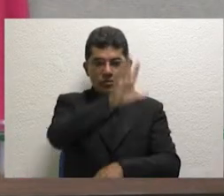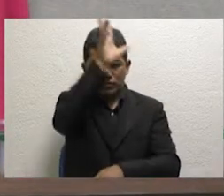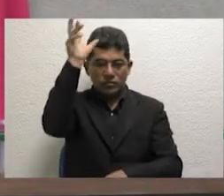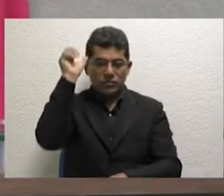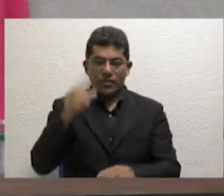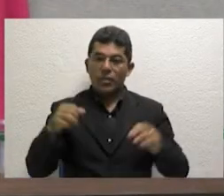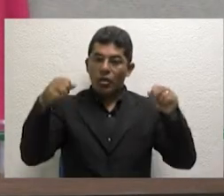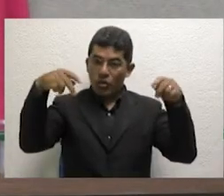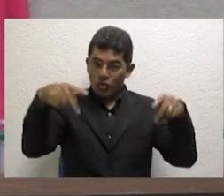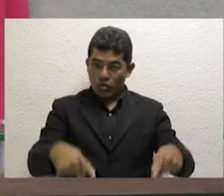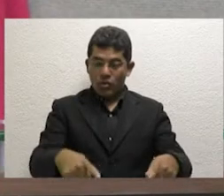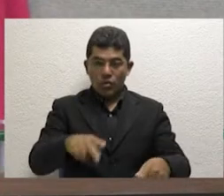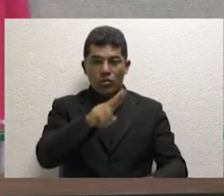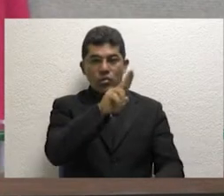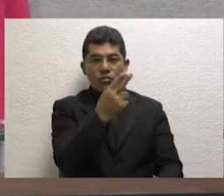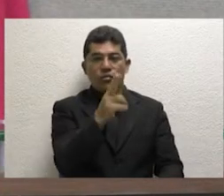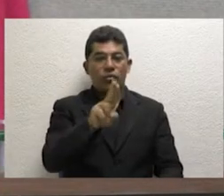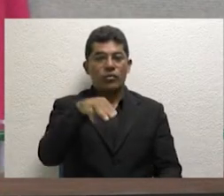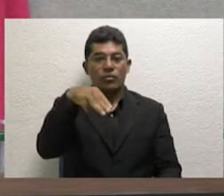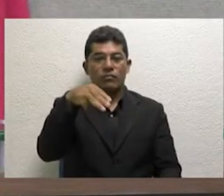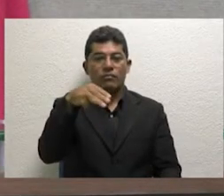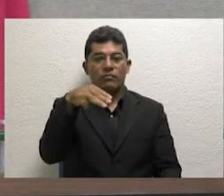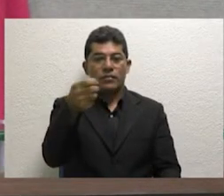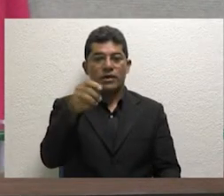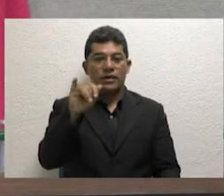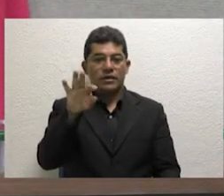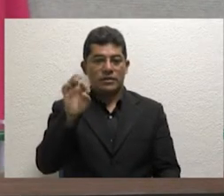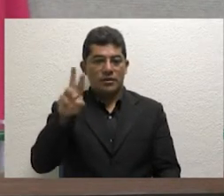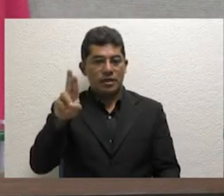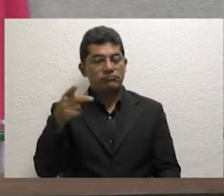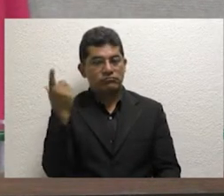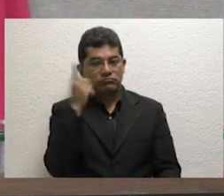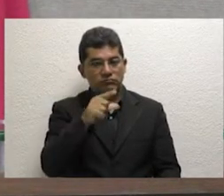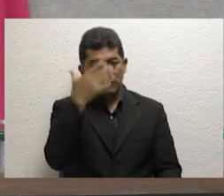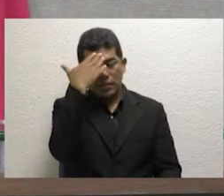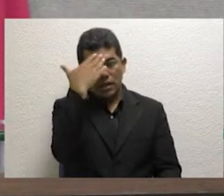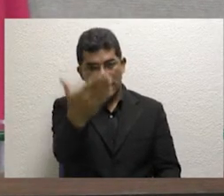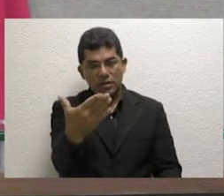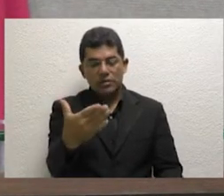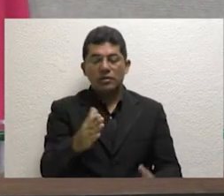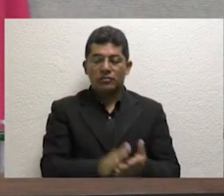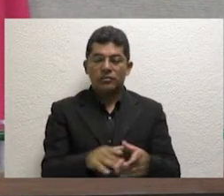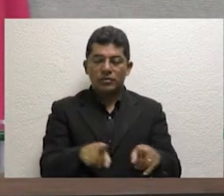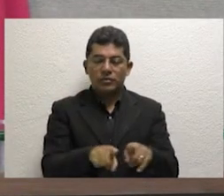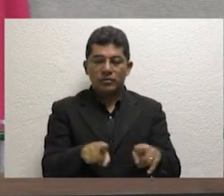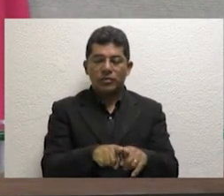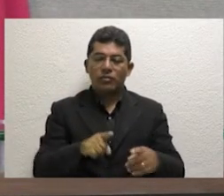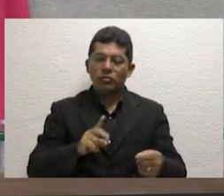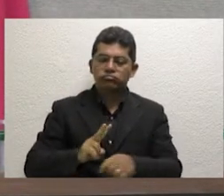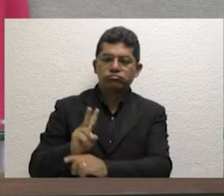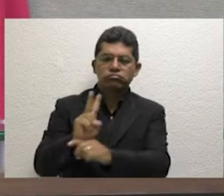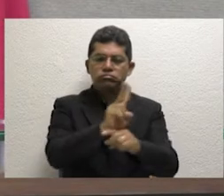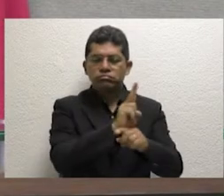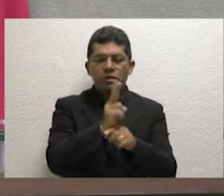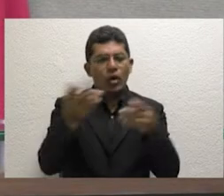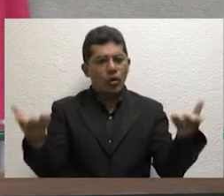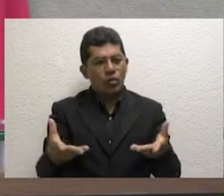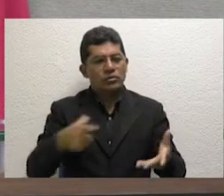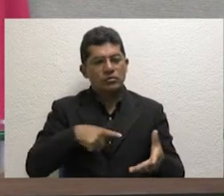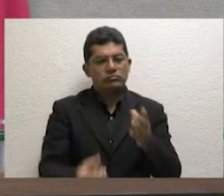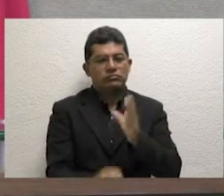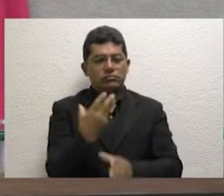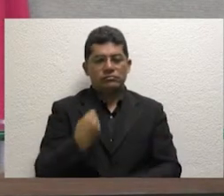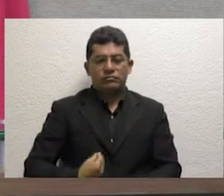E o povo do Humaitá agradece, o povo humaitaense está ali agradecido por